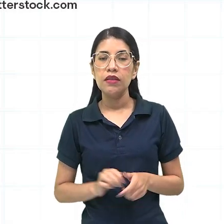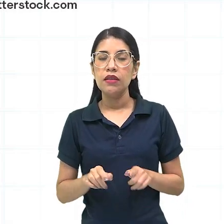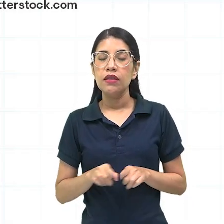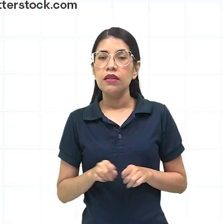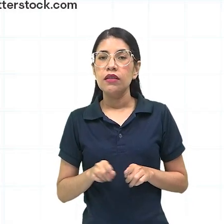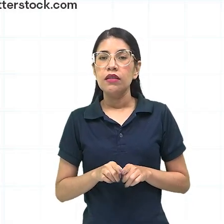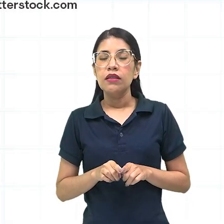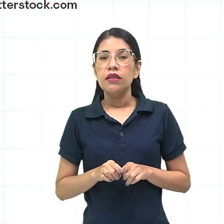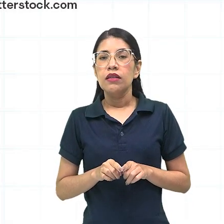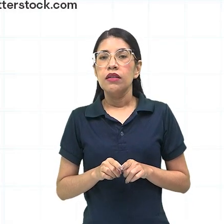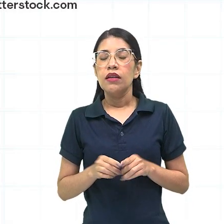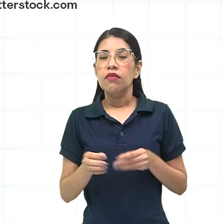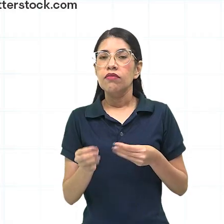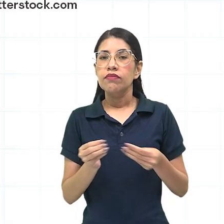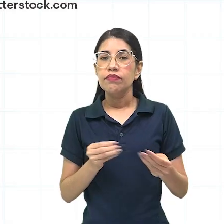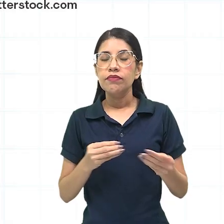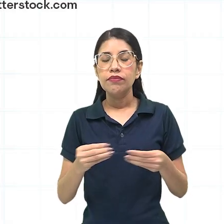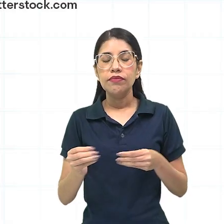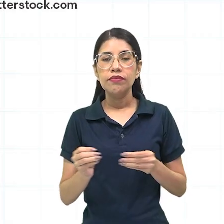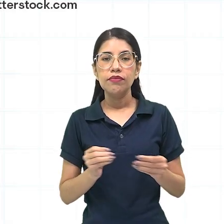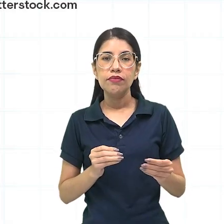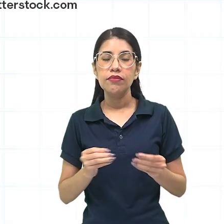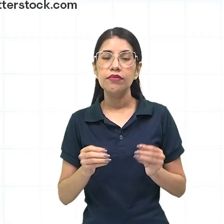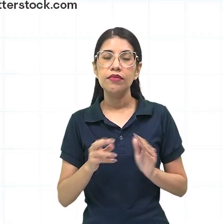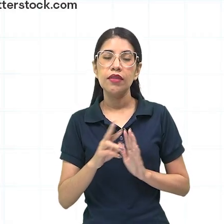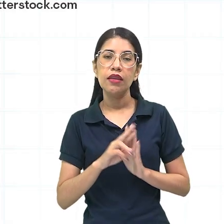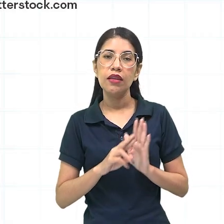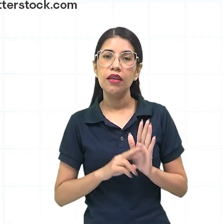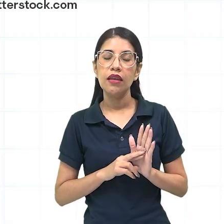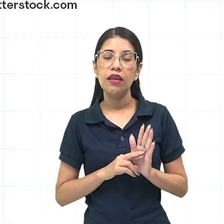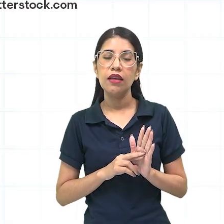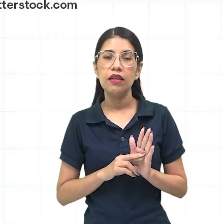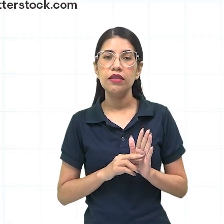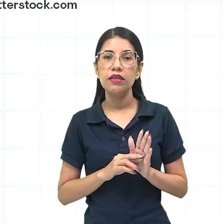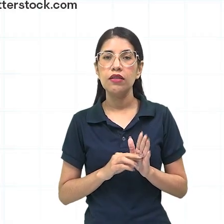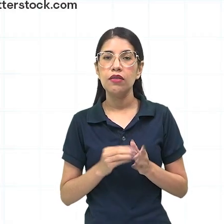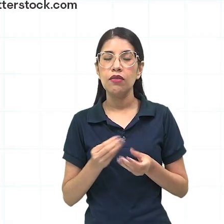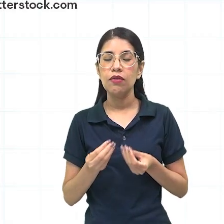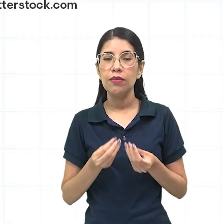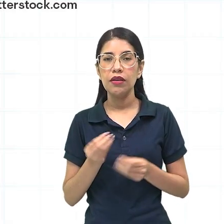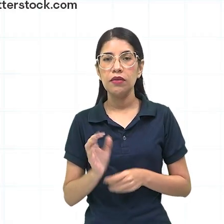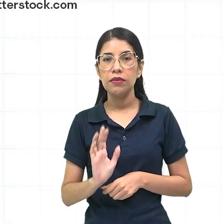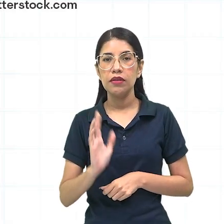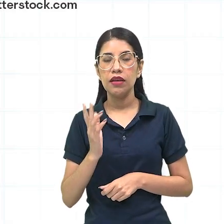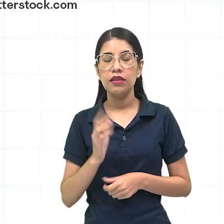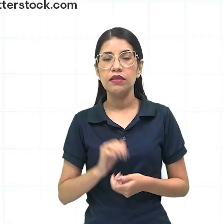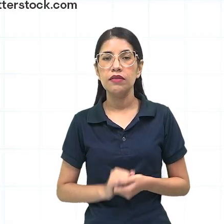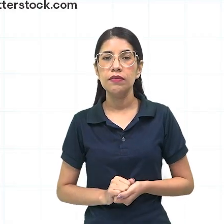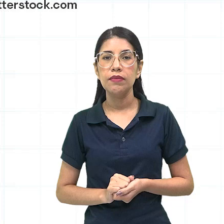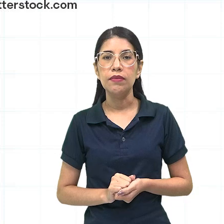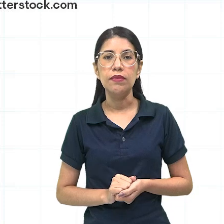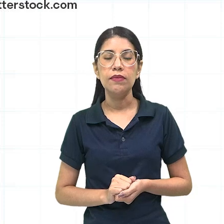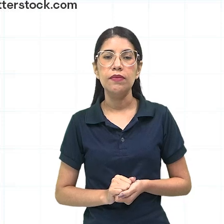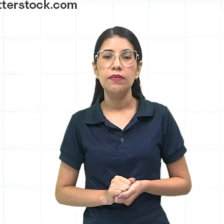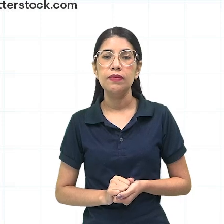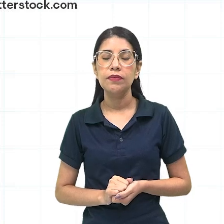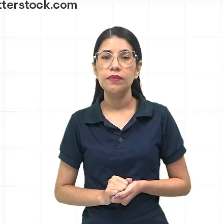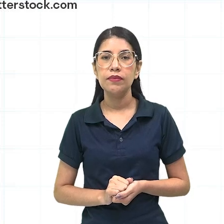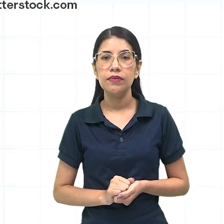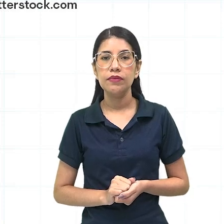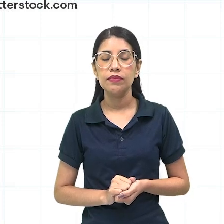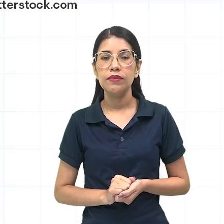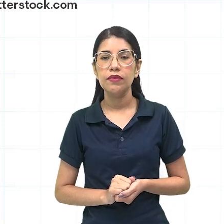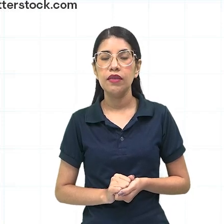se fala sobre flexibilização, né, das regras na luta livre, não significa